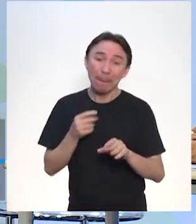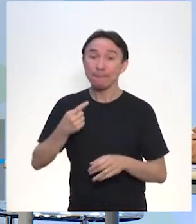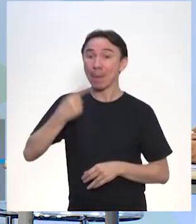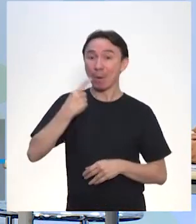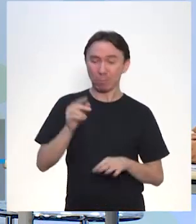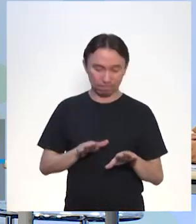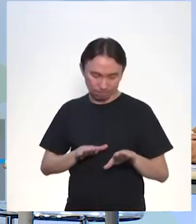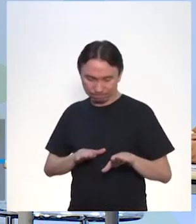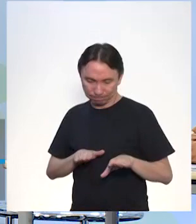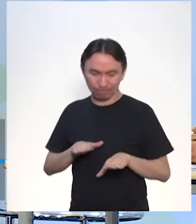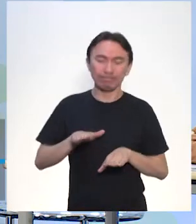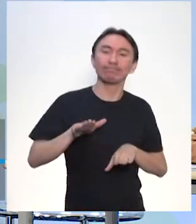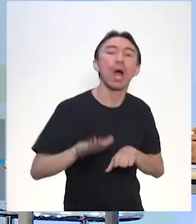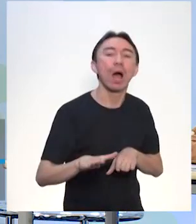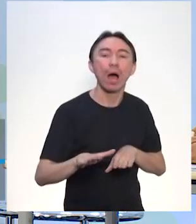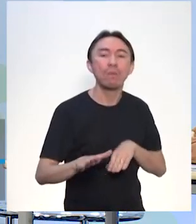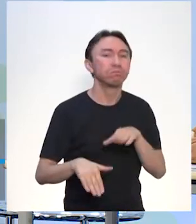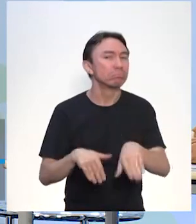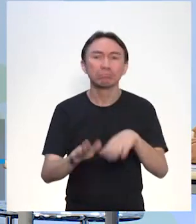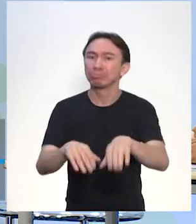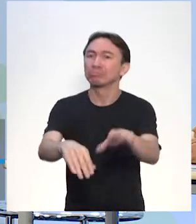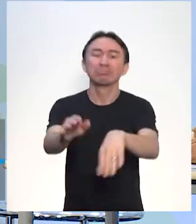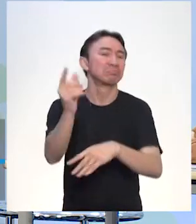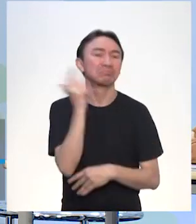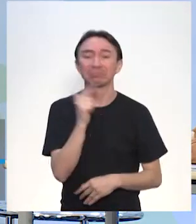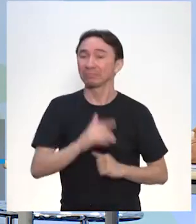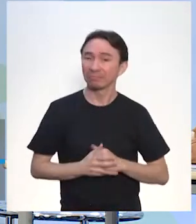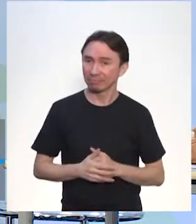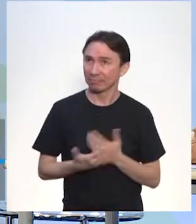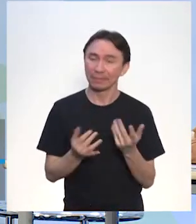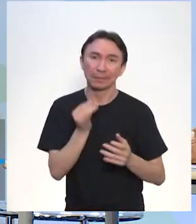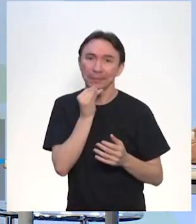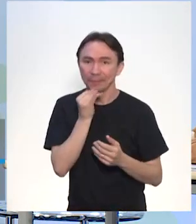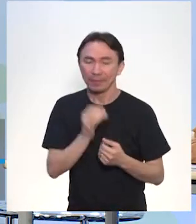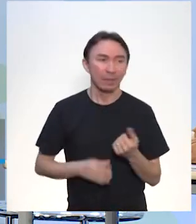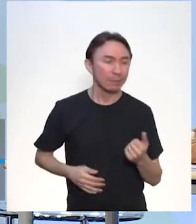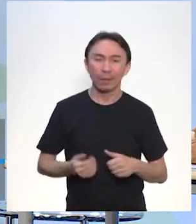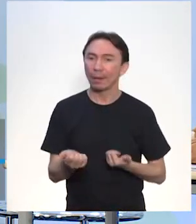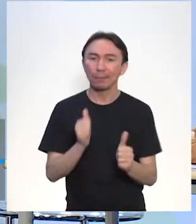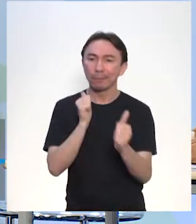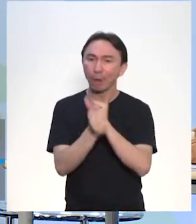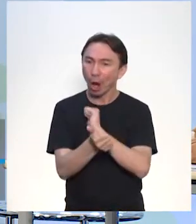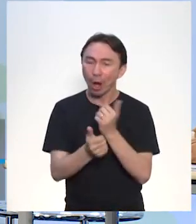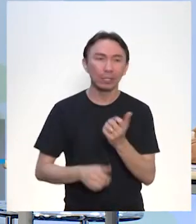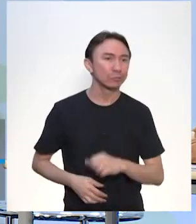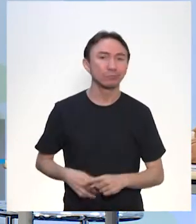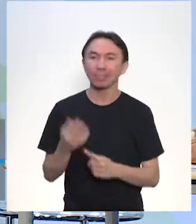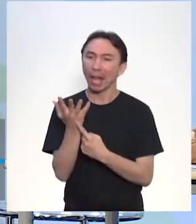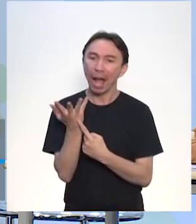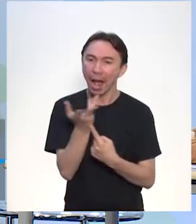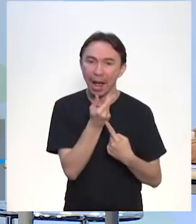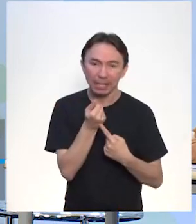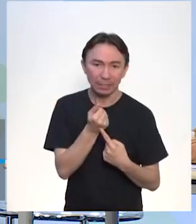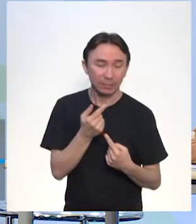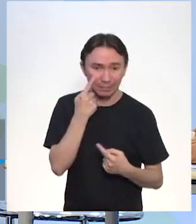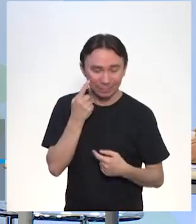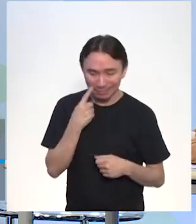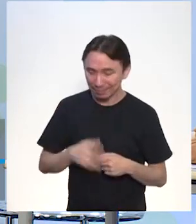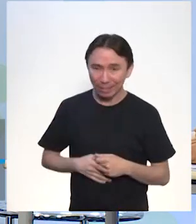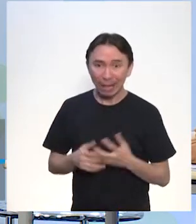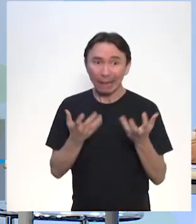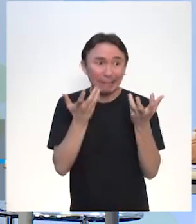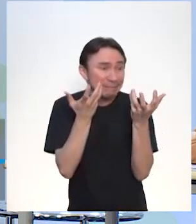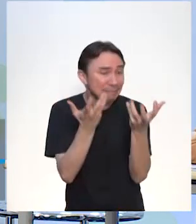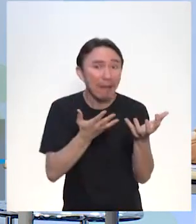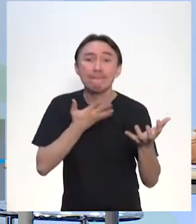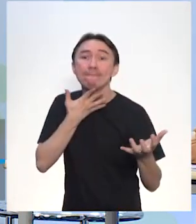gente pode usar como exemplo o esporte, a arte, né? E, de repente, quando a gente consegue realizar aquilo que a gente queria